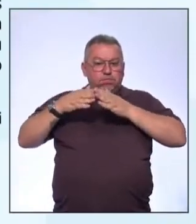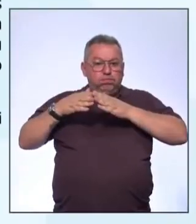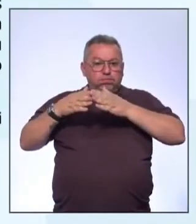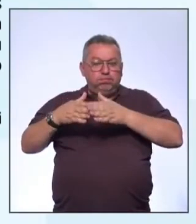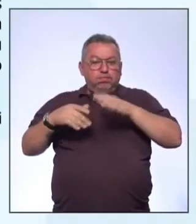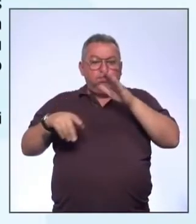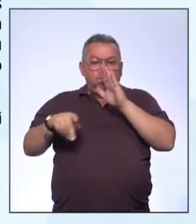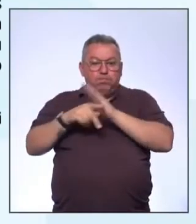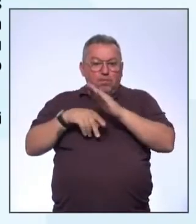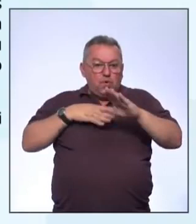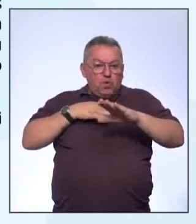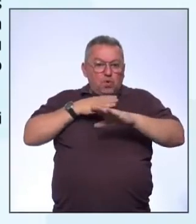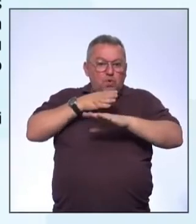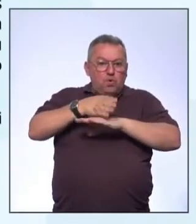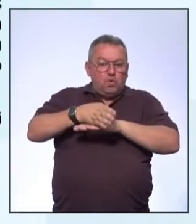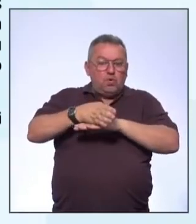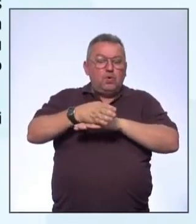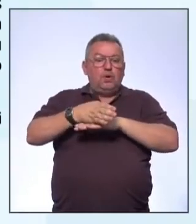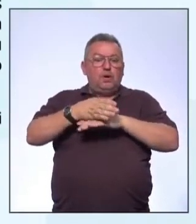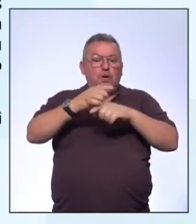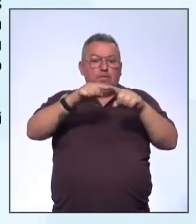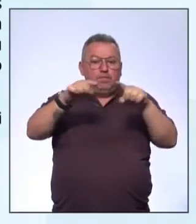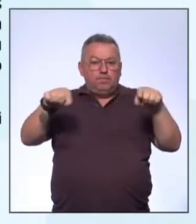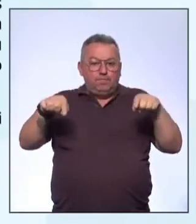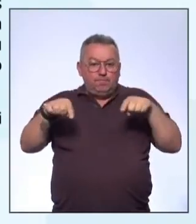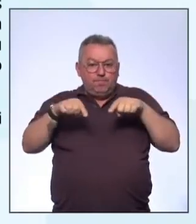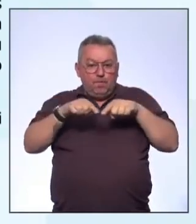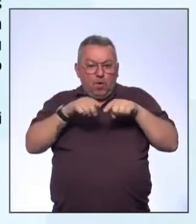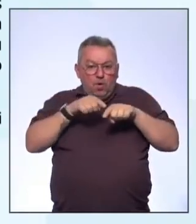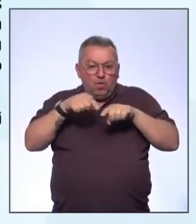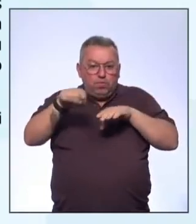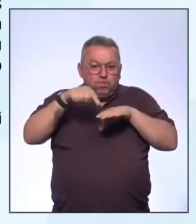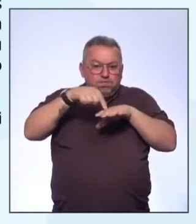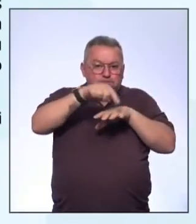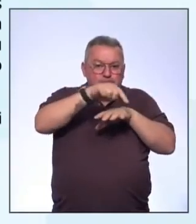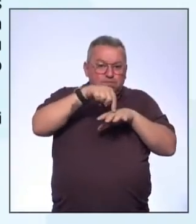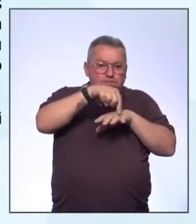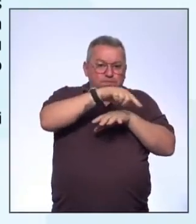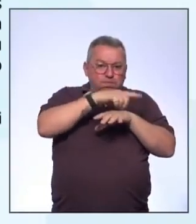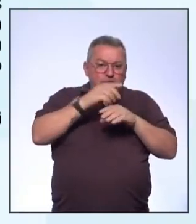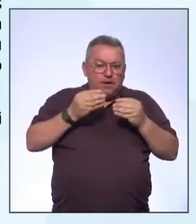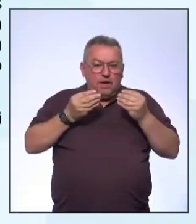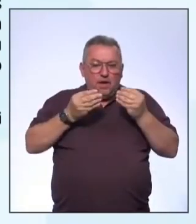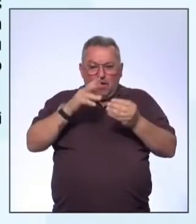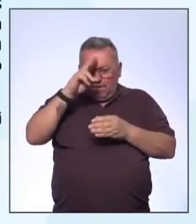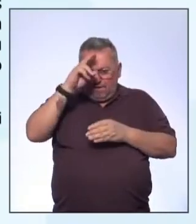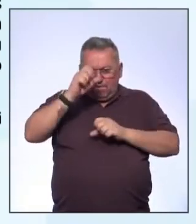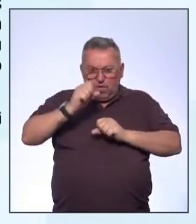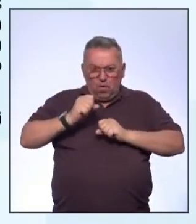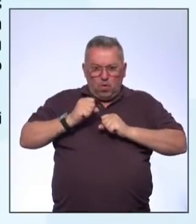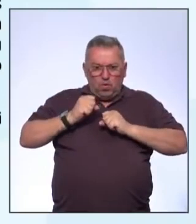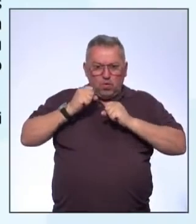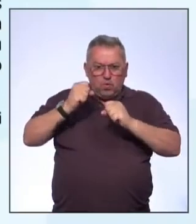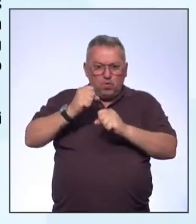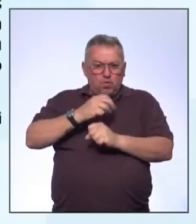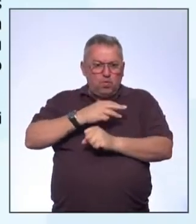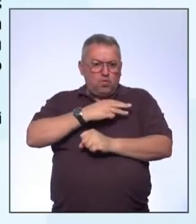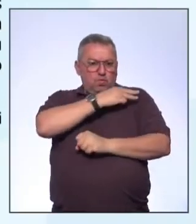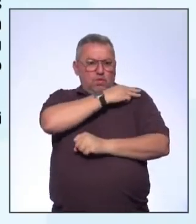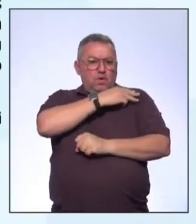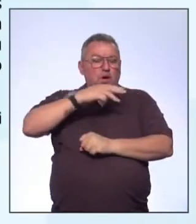avançaram para o interior de seus respectivos territórios e suplantaram a força militar